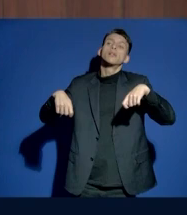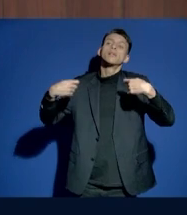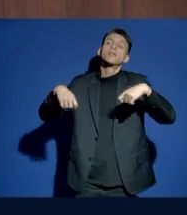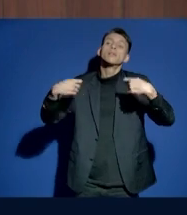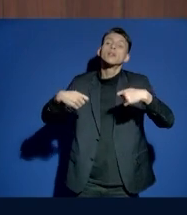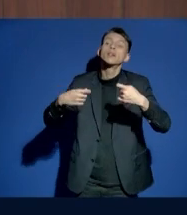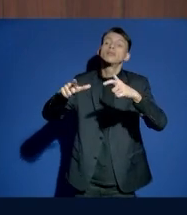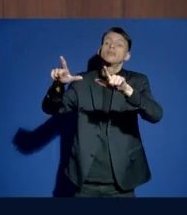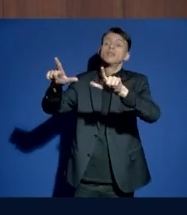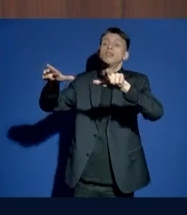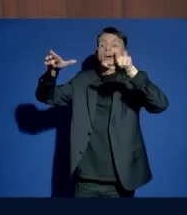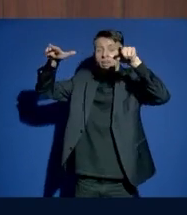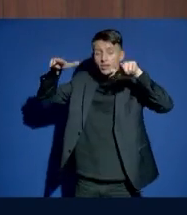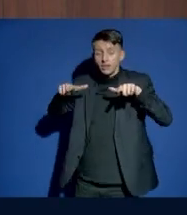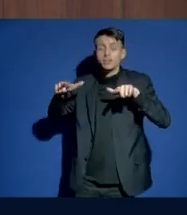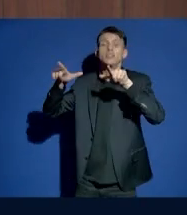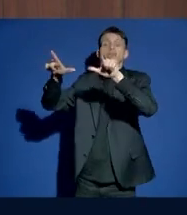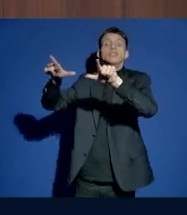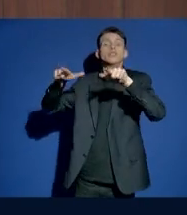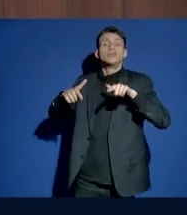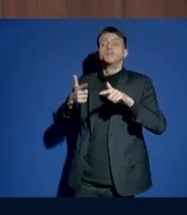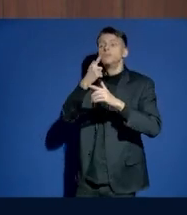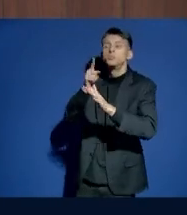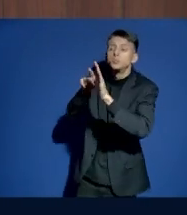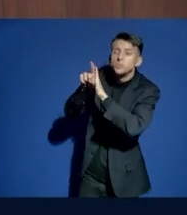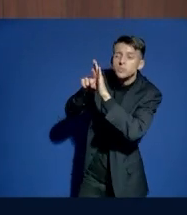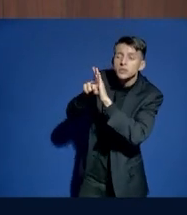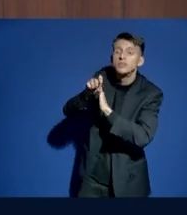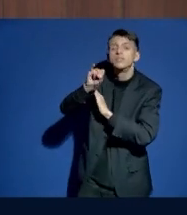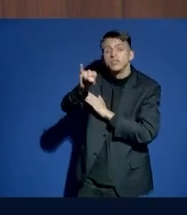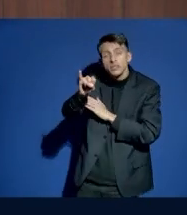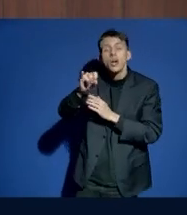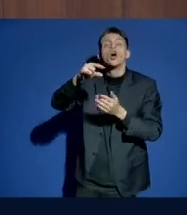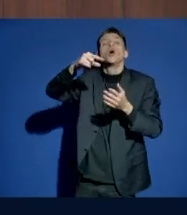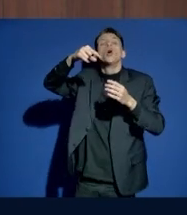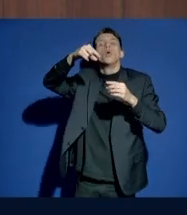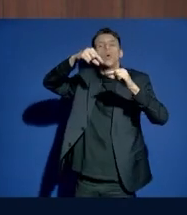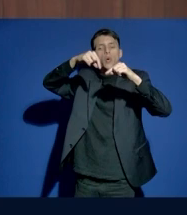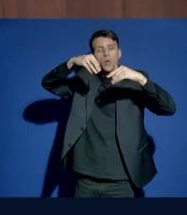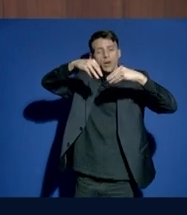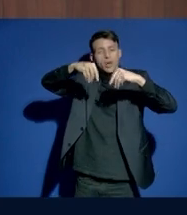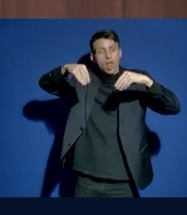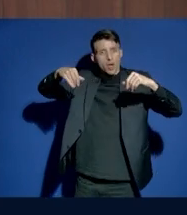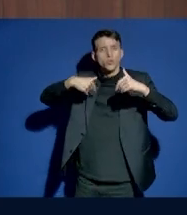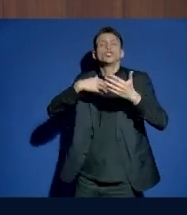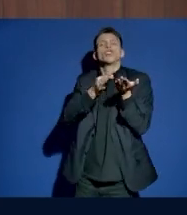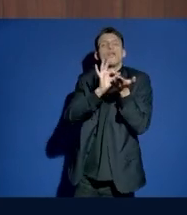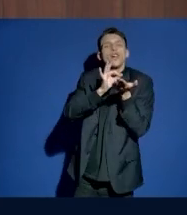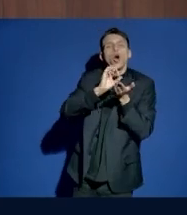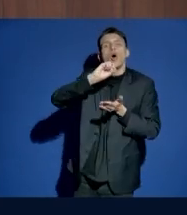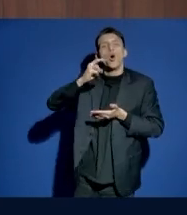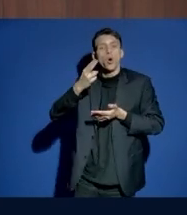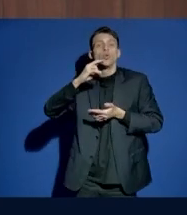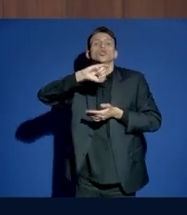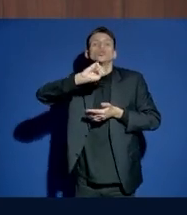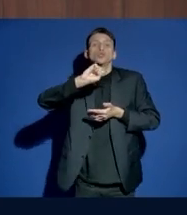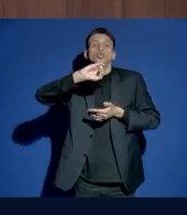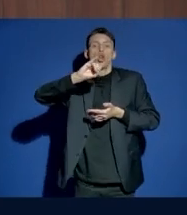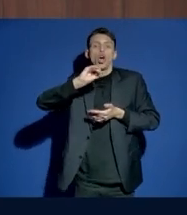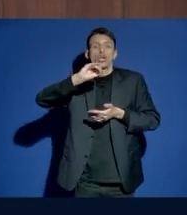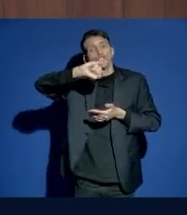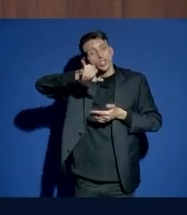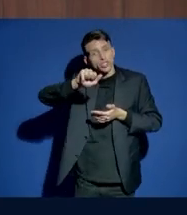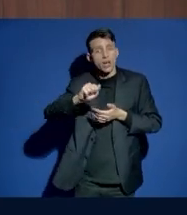uma certificadora para dizer se aquele grão de café ou de soja que está sendo exportada